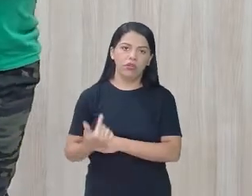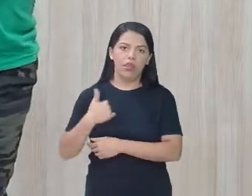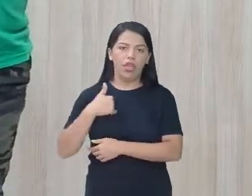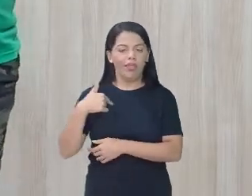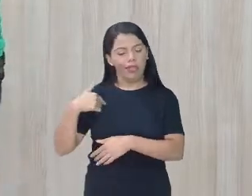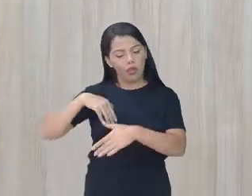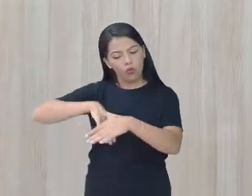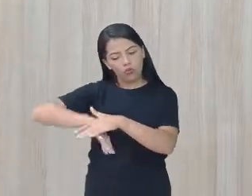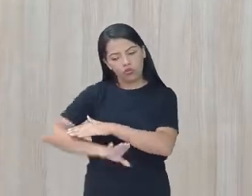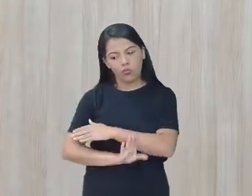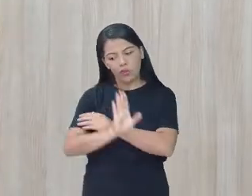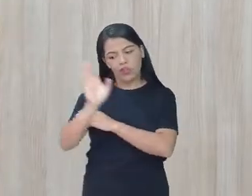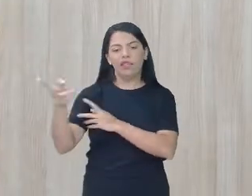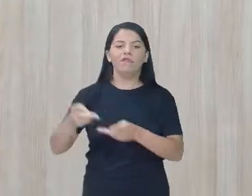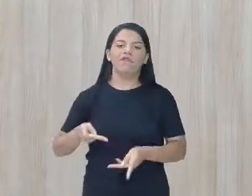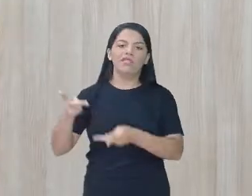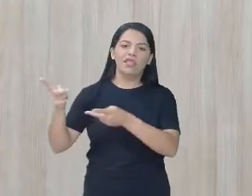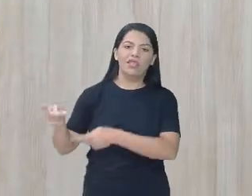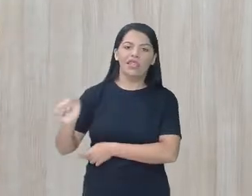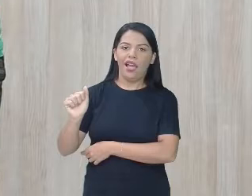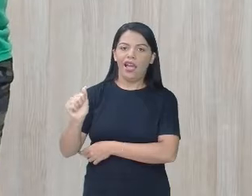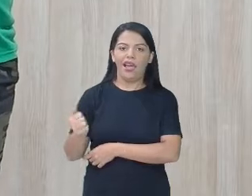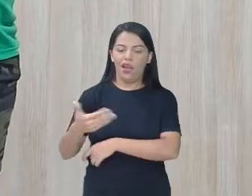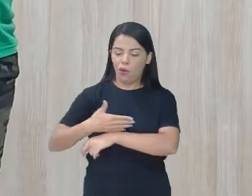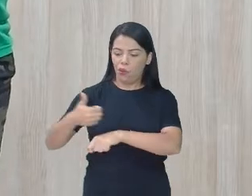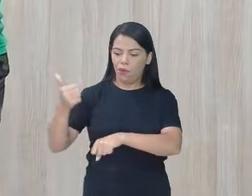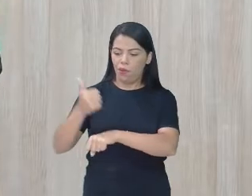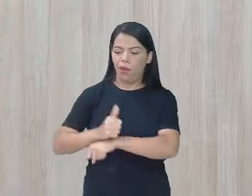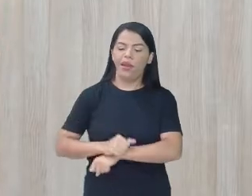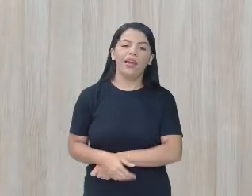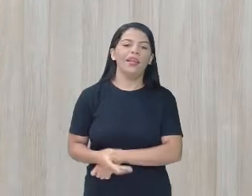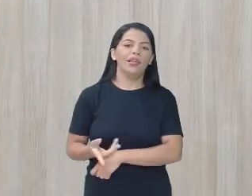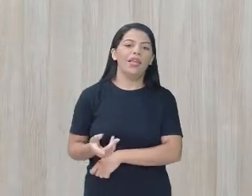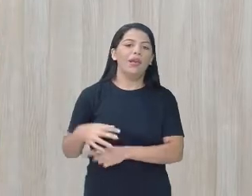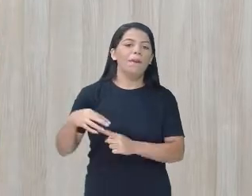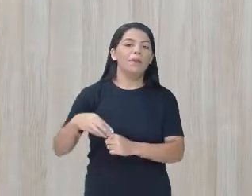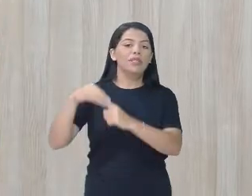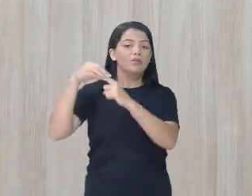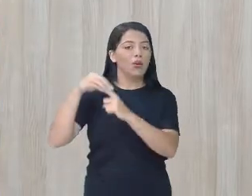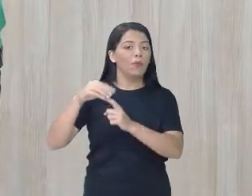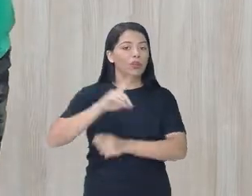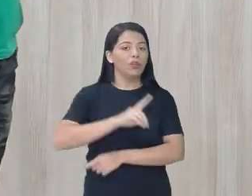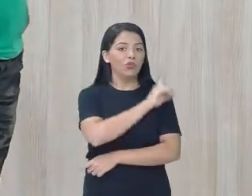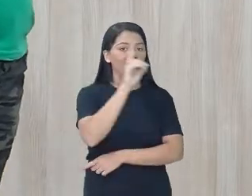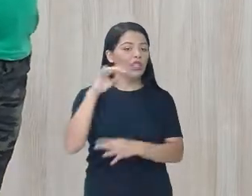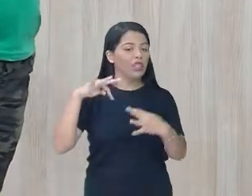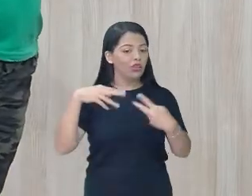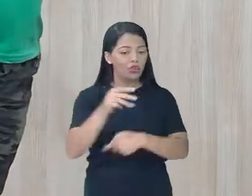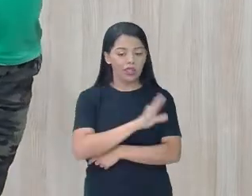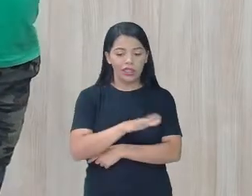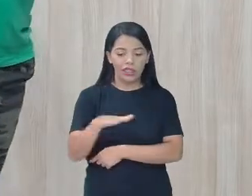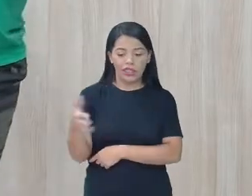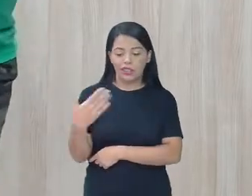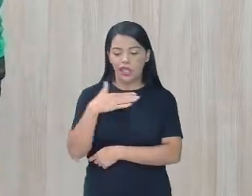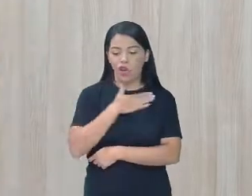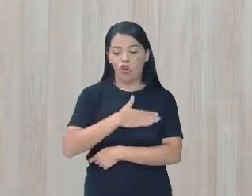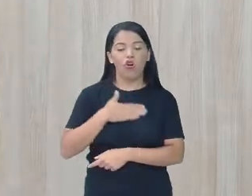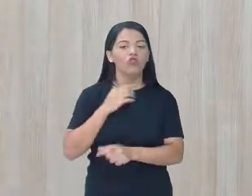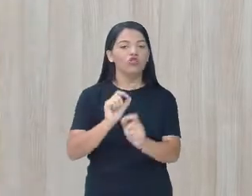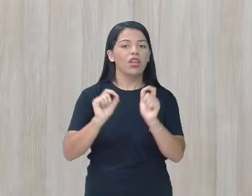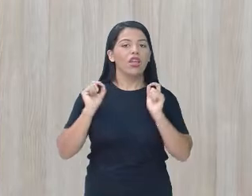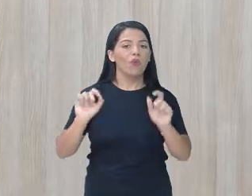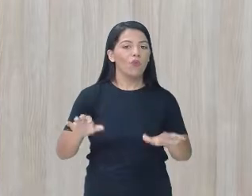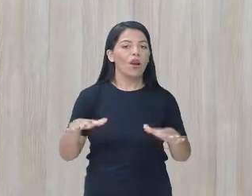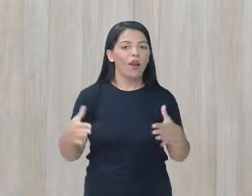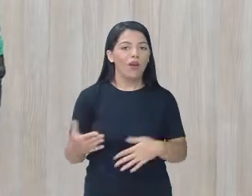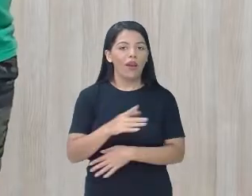de Maio, principalmente, né, naquela data que toda criança gosta, né, que é o Dia da Criança, né? Lembro que a gente, vez ou outra, ia